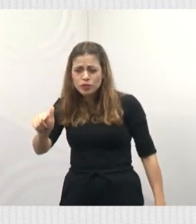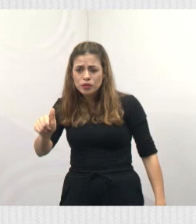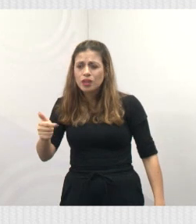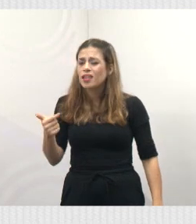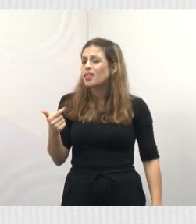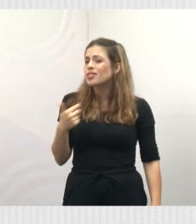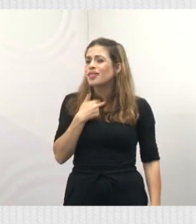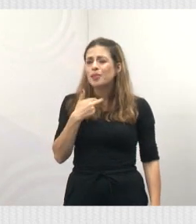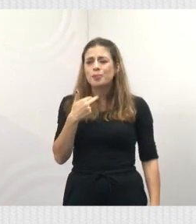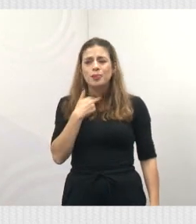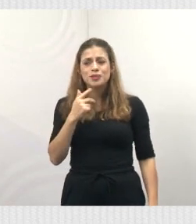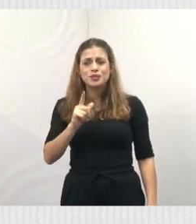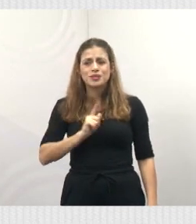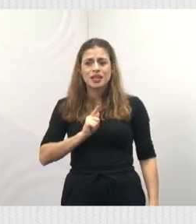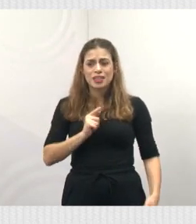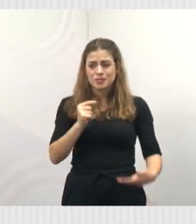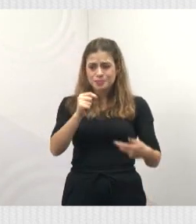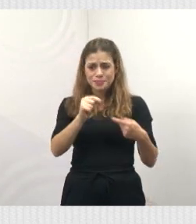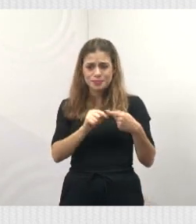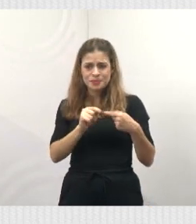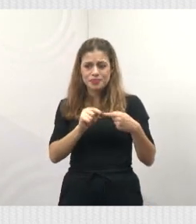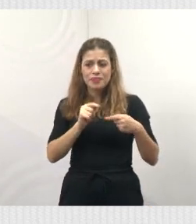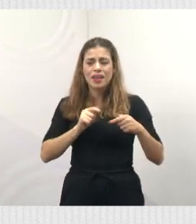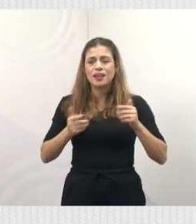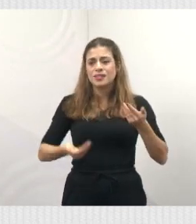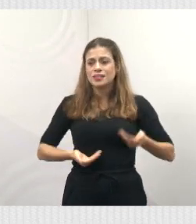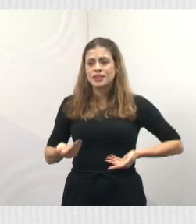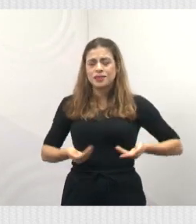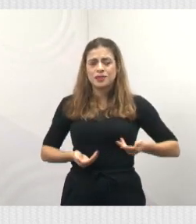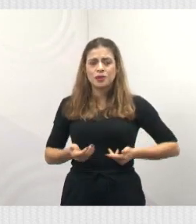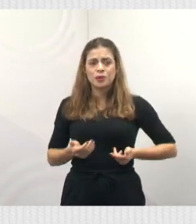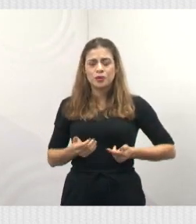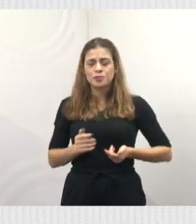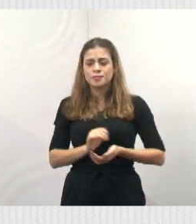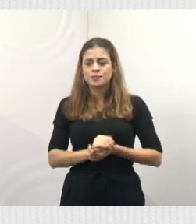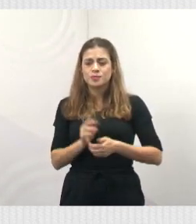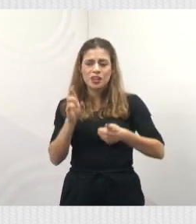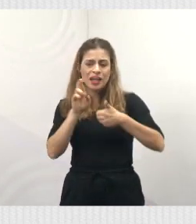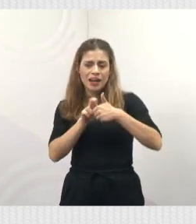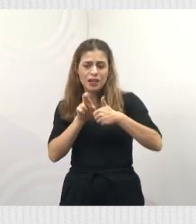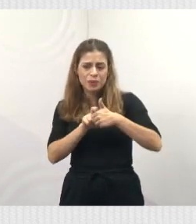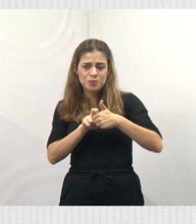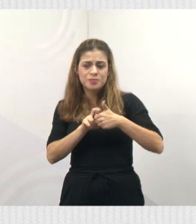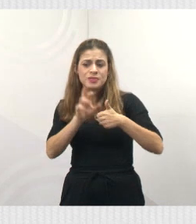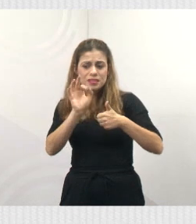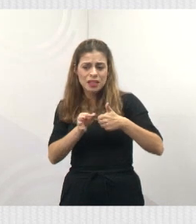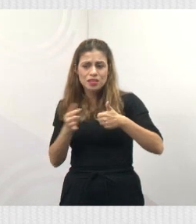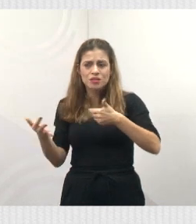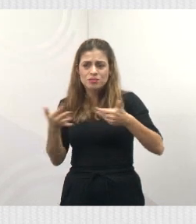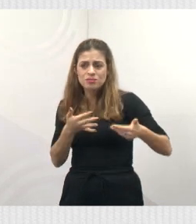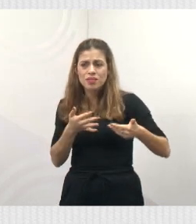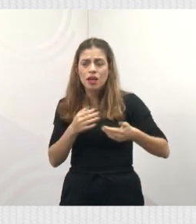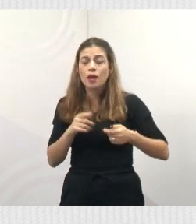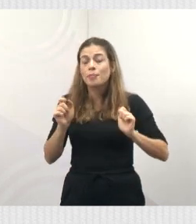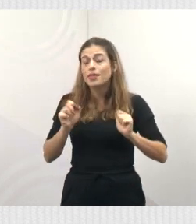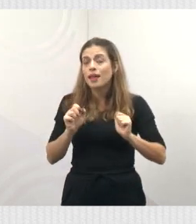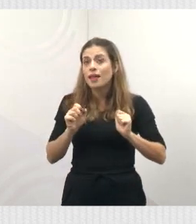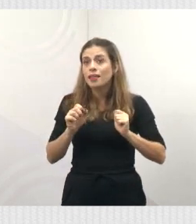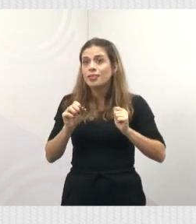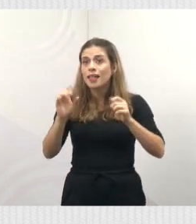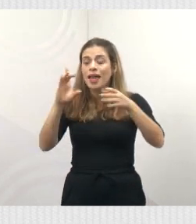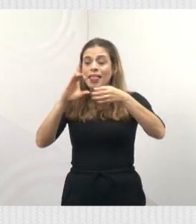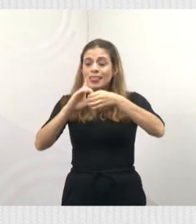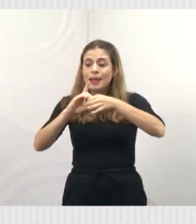ter servidor efetivo mandando mais que o prefeito. Isto é anarquização da democracia. Isso